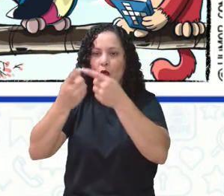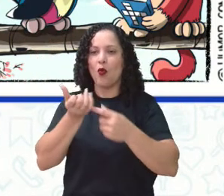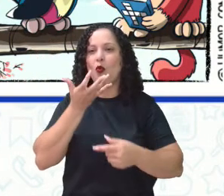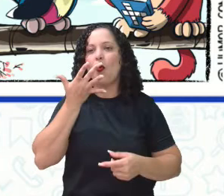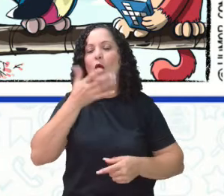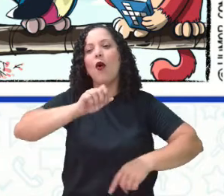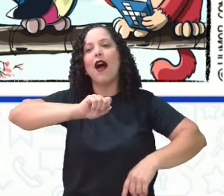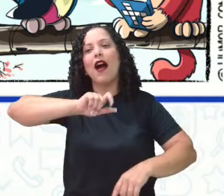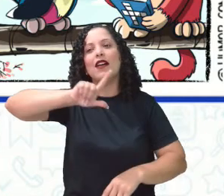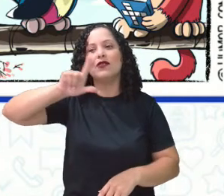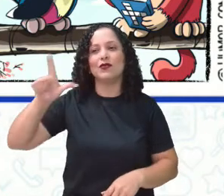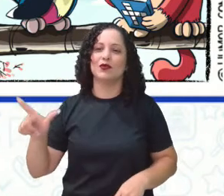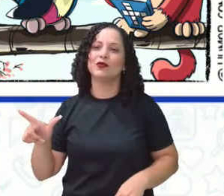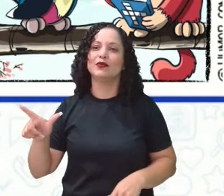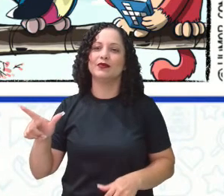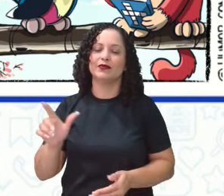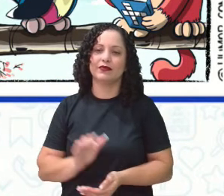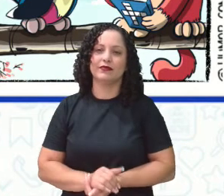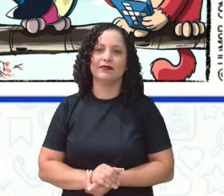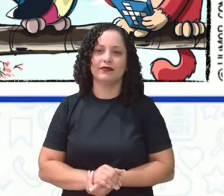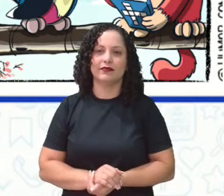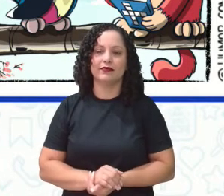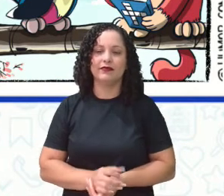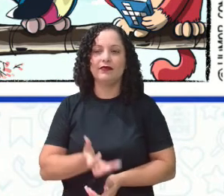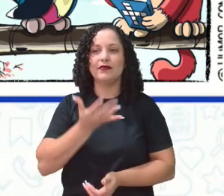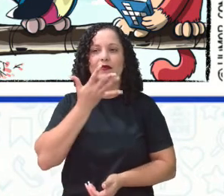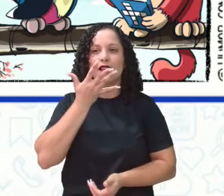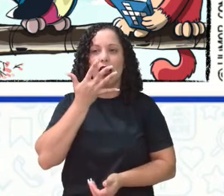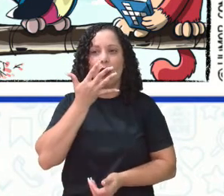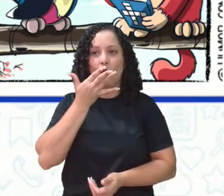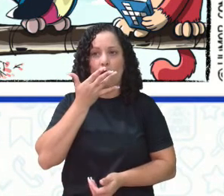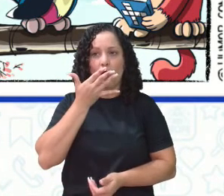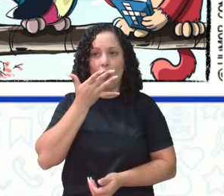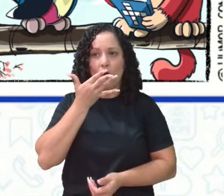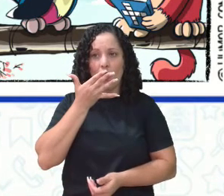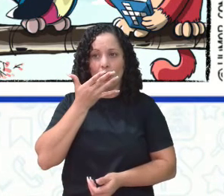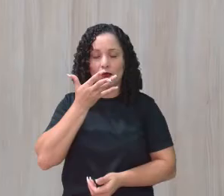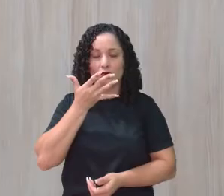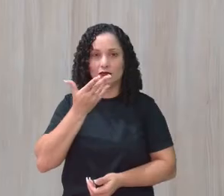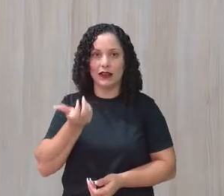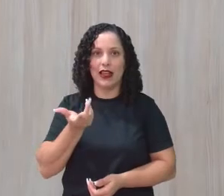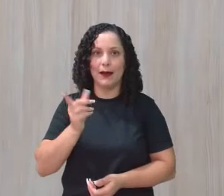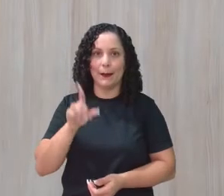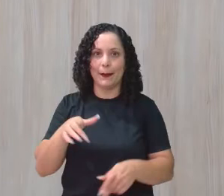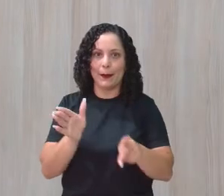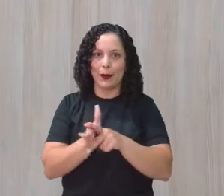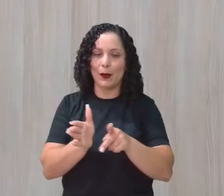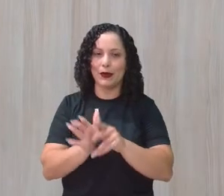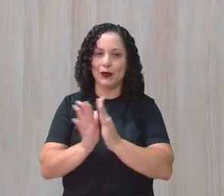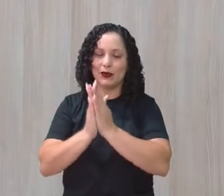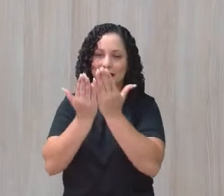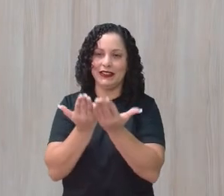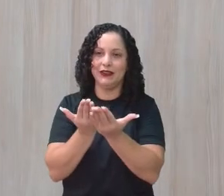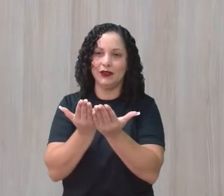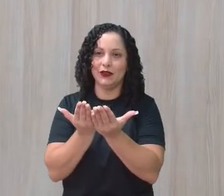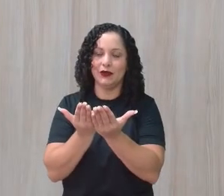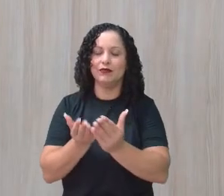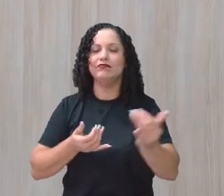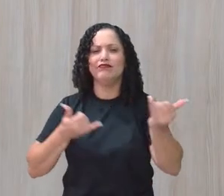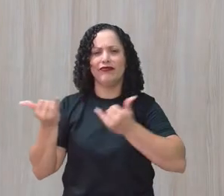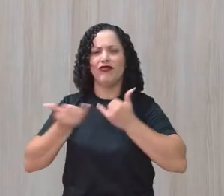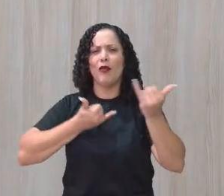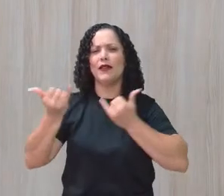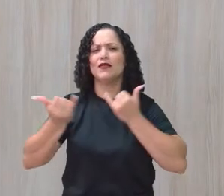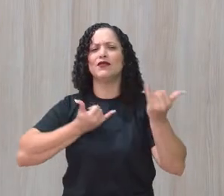Da cor do primeiro, não é? Do livrinho que aparece lá o QR Code. E aí vocês percebem que as informações,